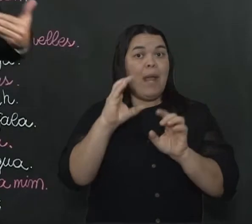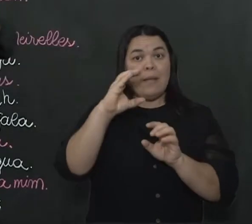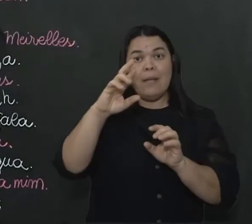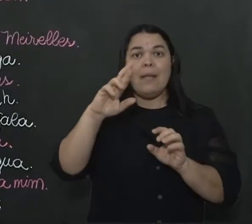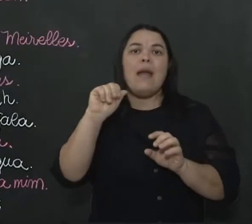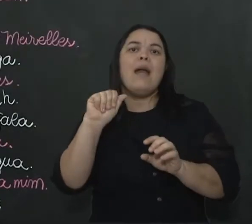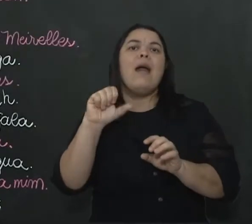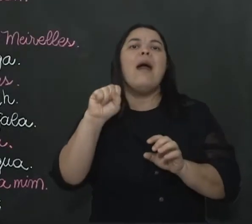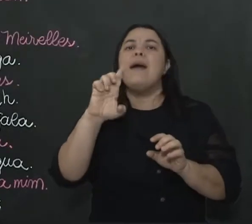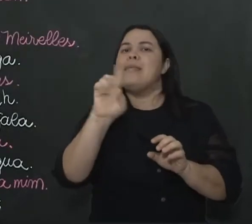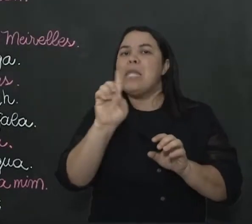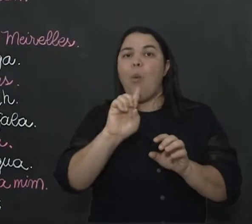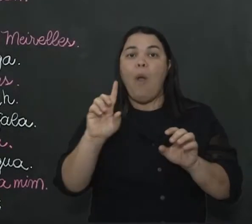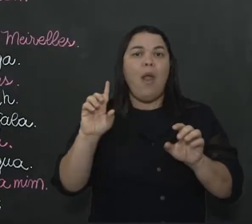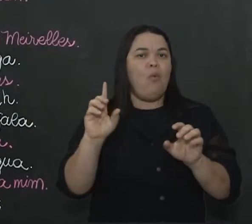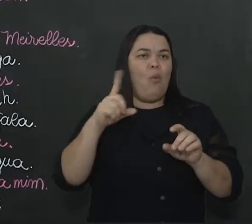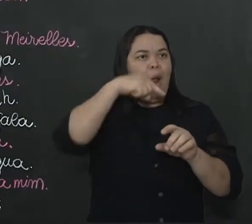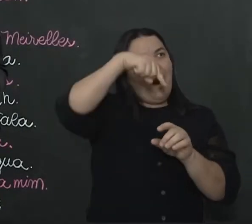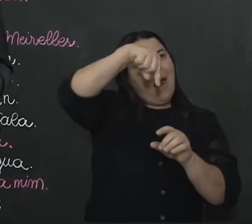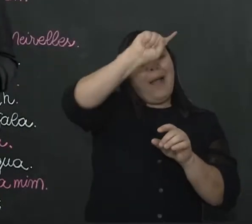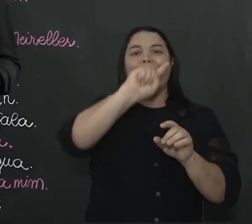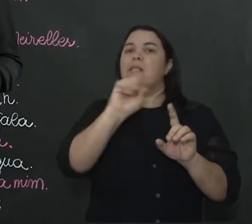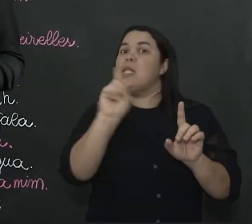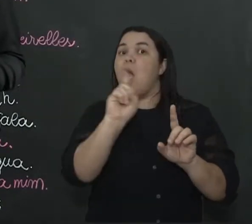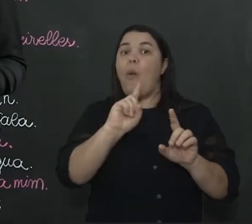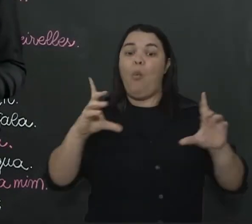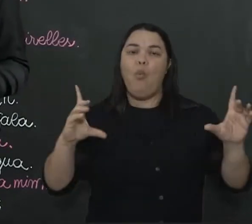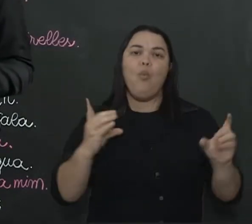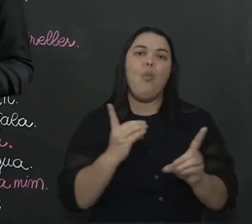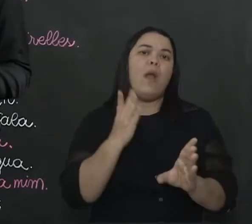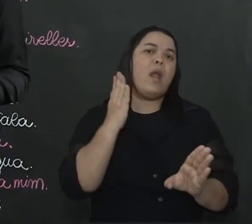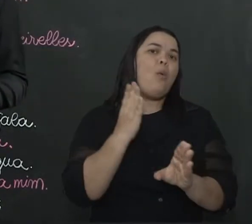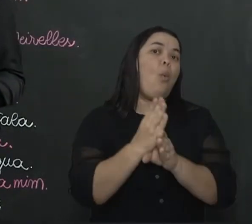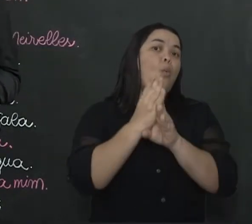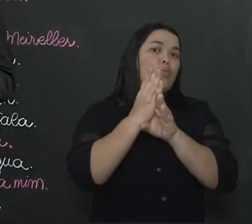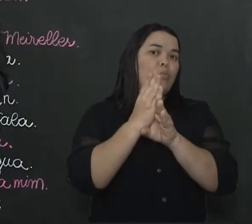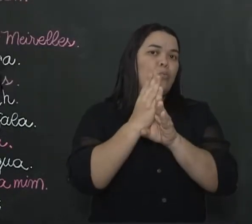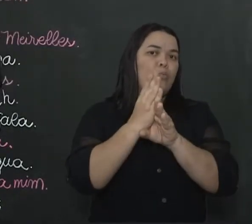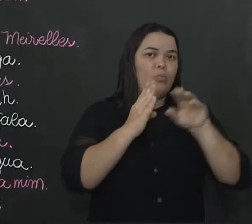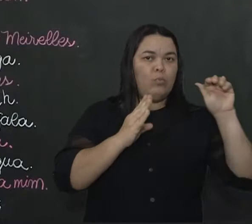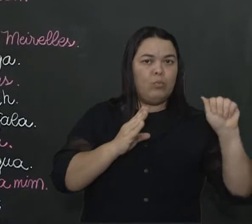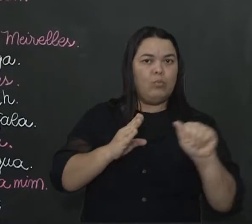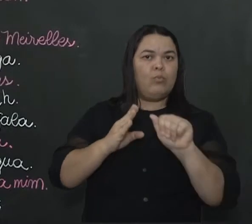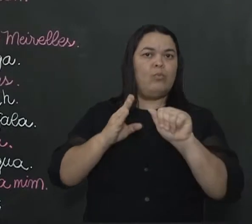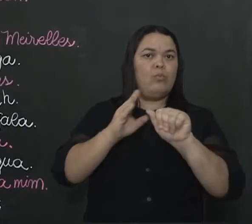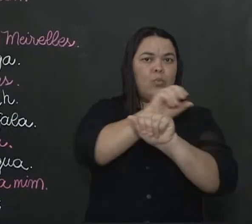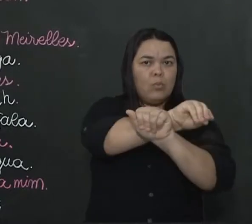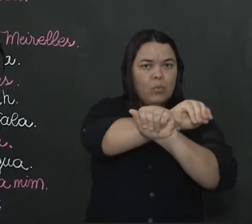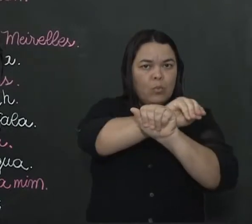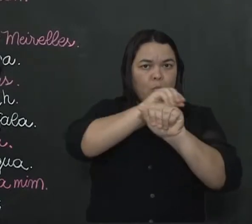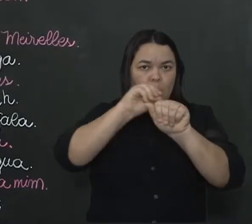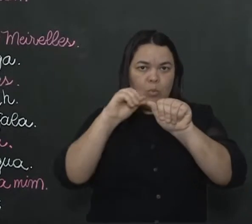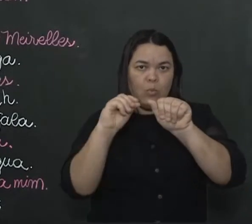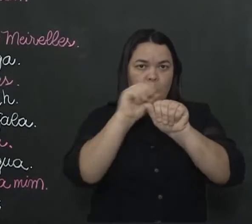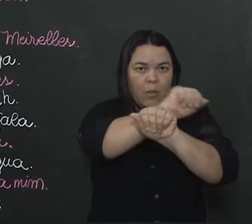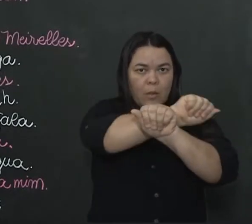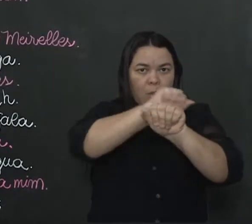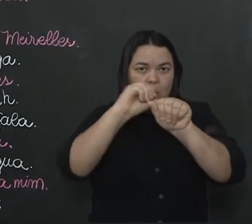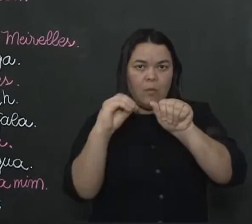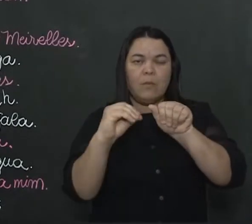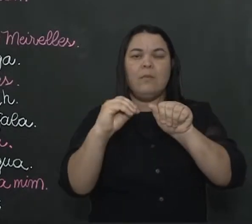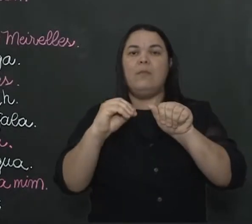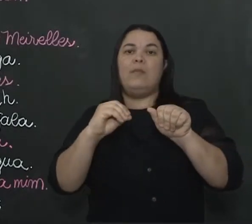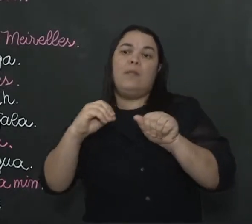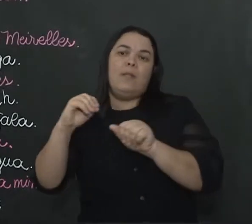crase é o encontro. O acento indicativo da crase é o que a gente chama de acento grave,